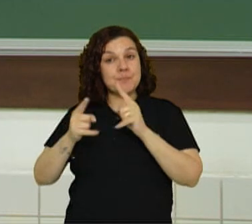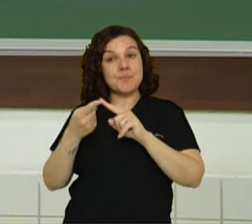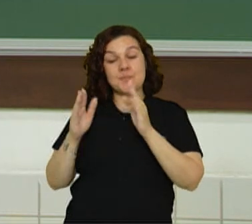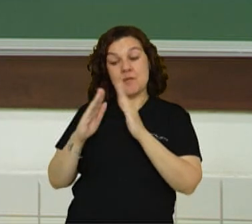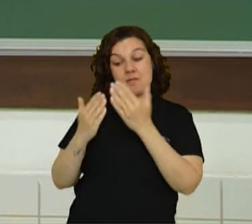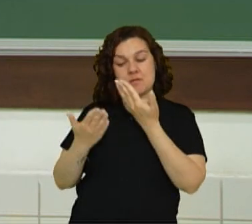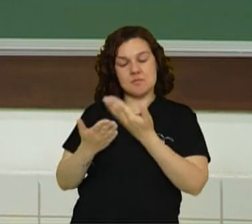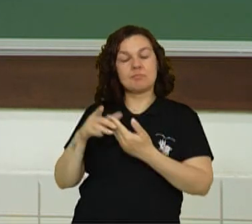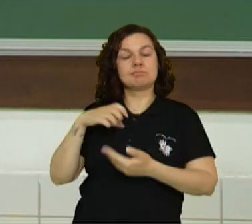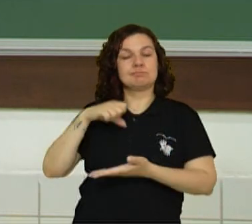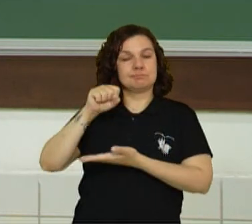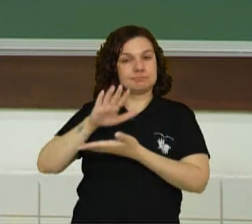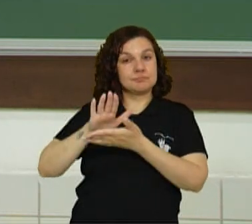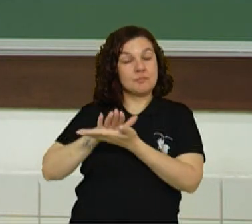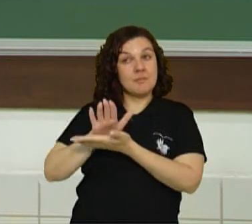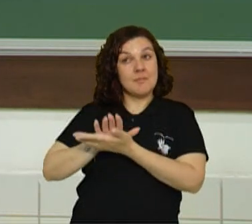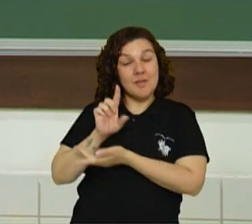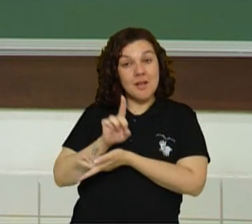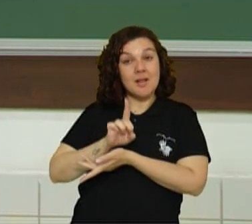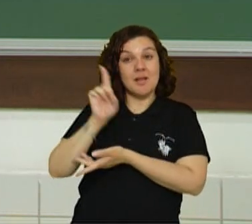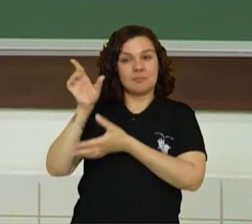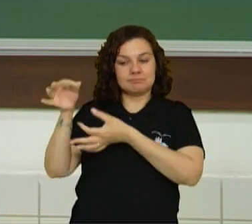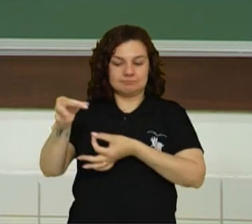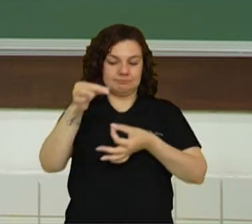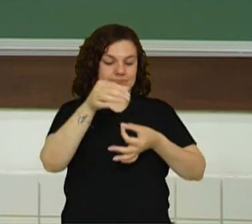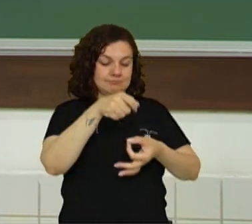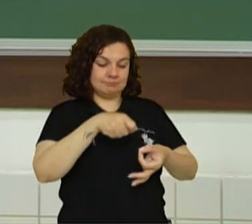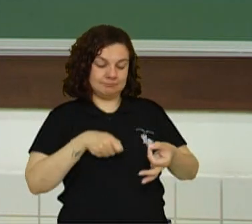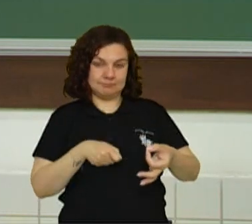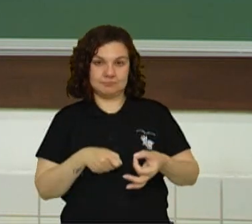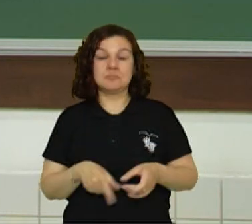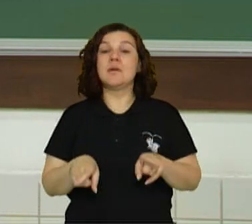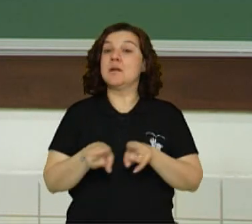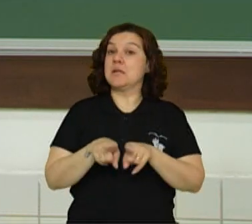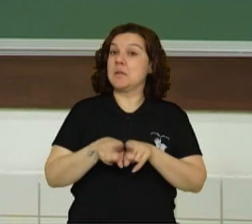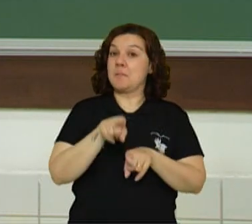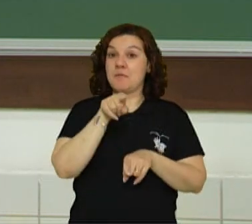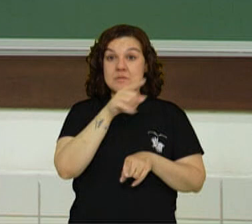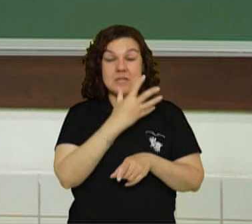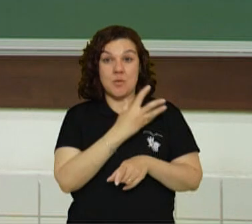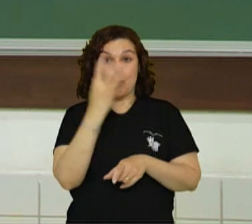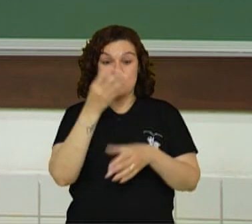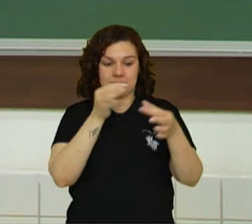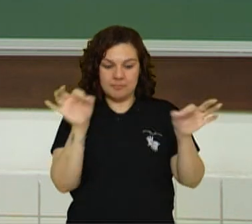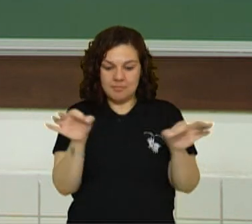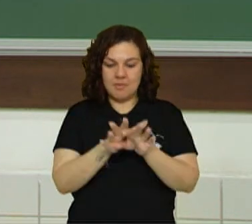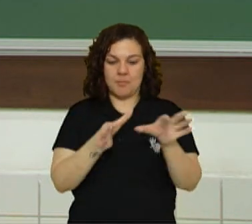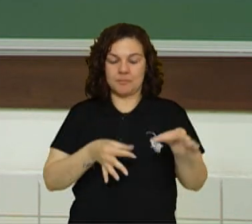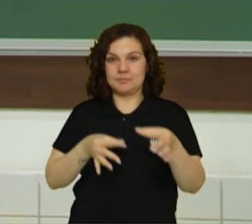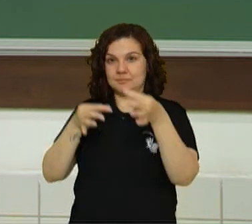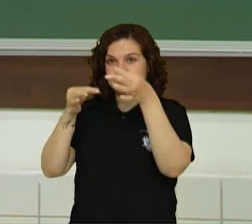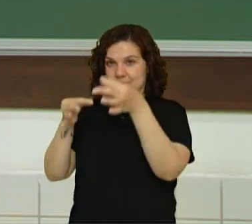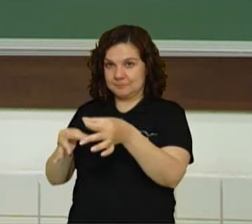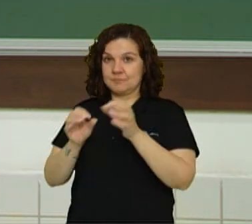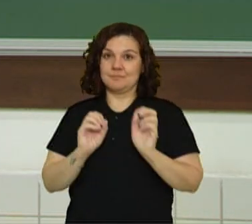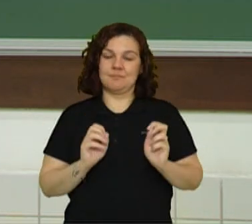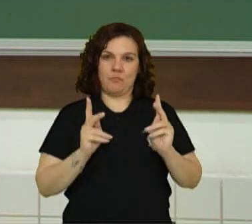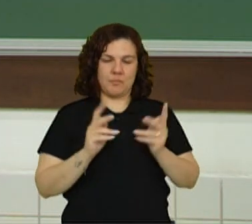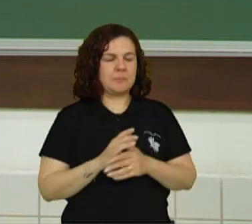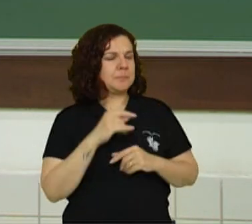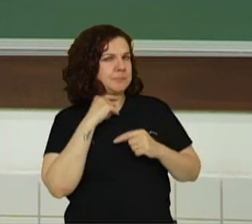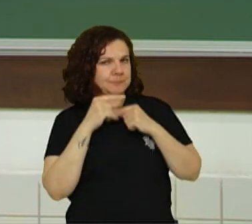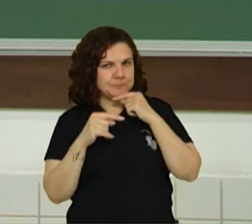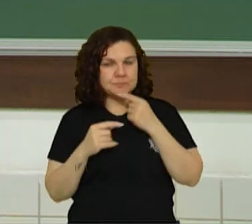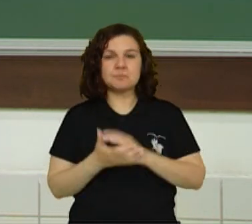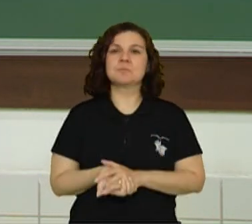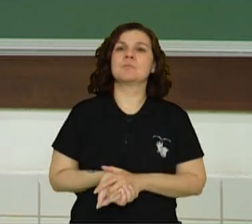certeza você tem atividades impressas lá esperando por você. Também não esqueça de devolver essas atividades, ok? Qualquer dúvida